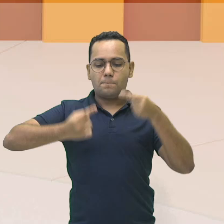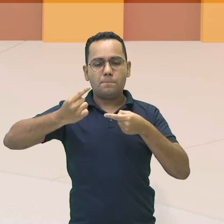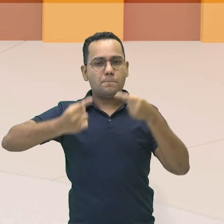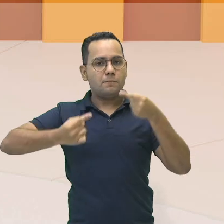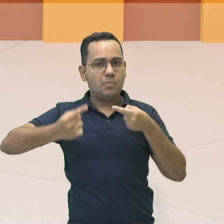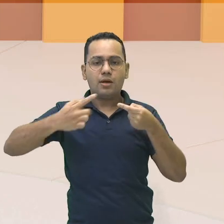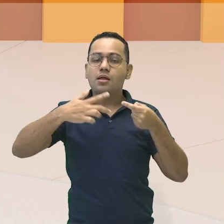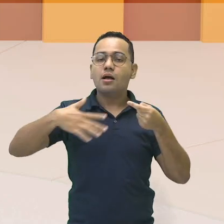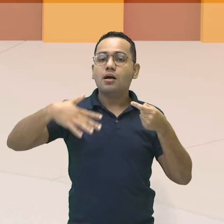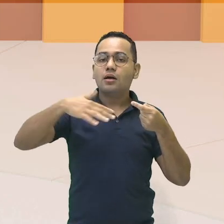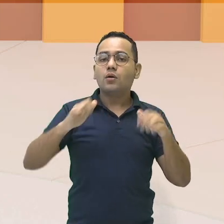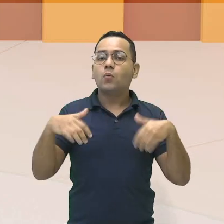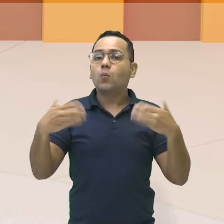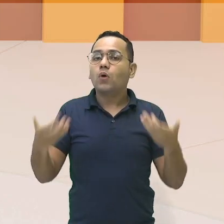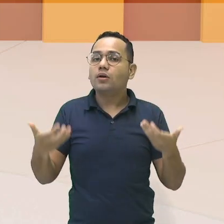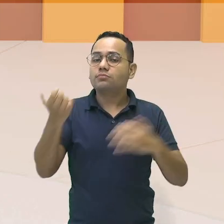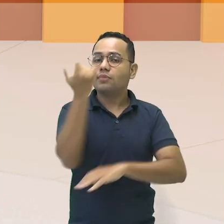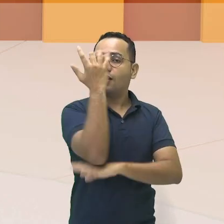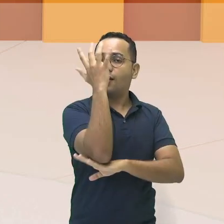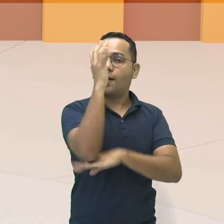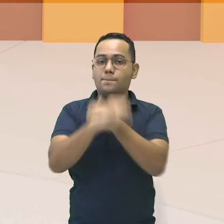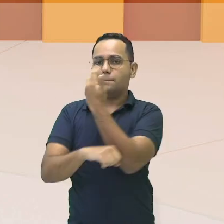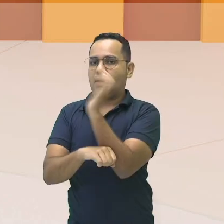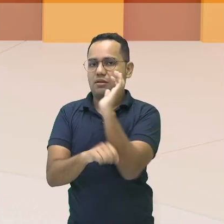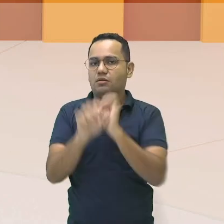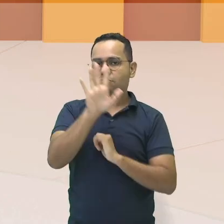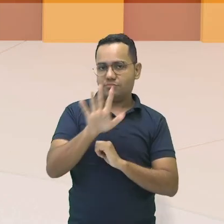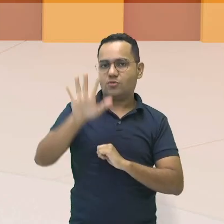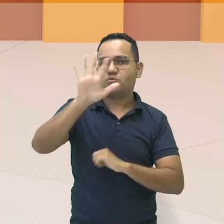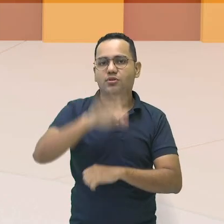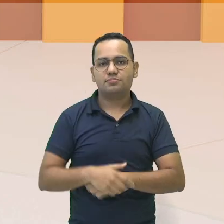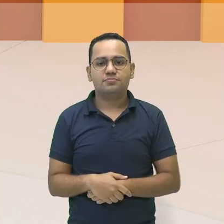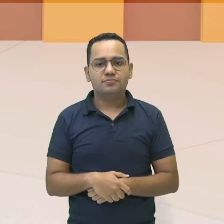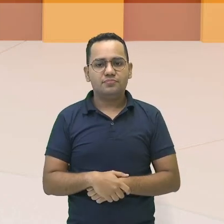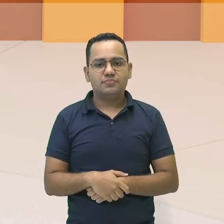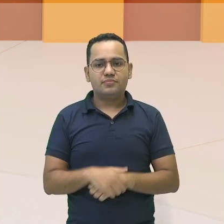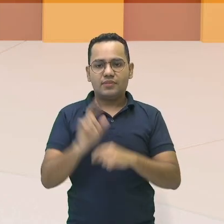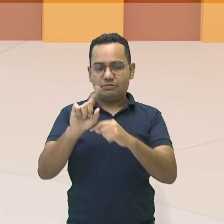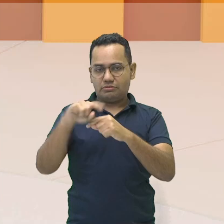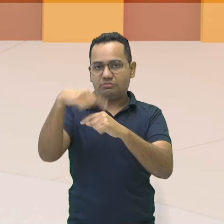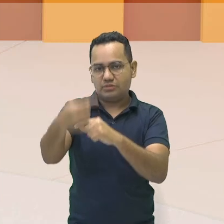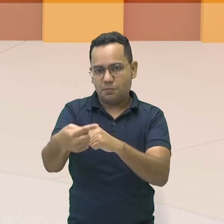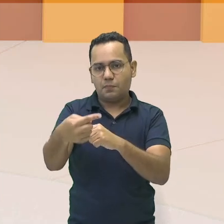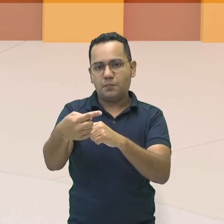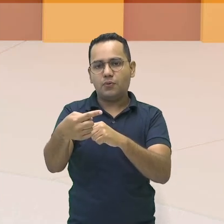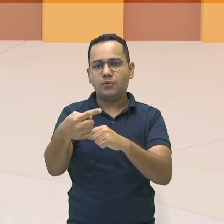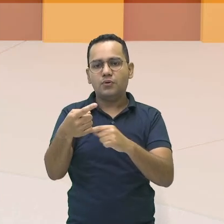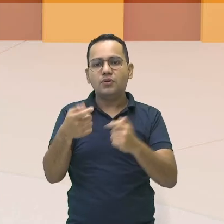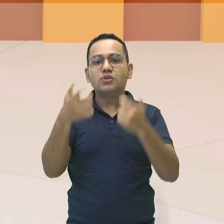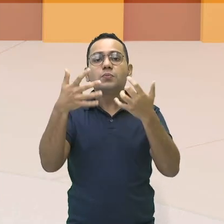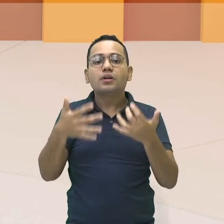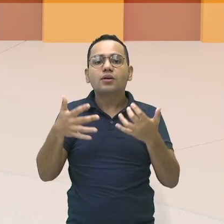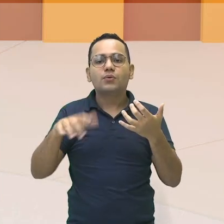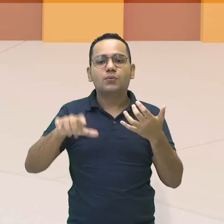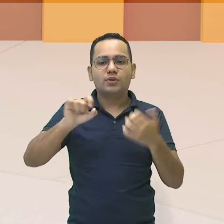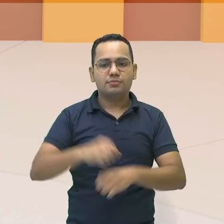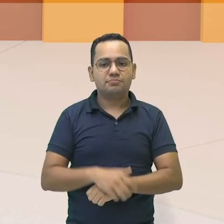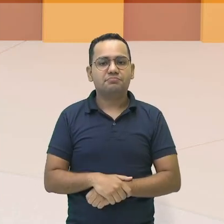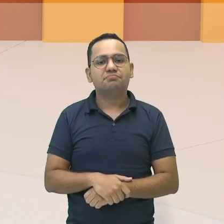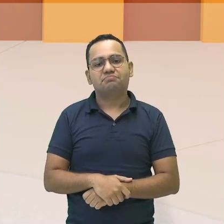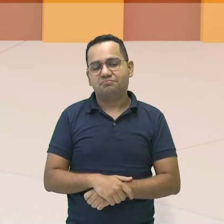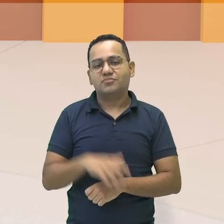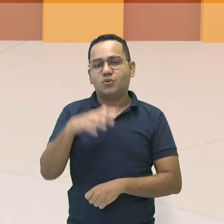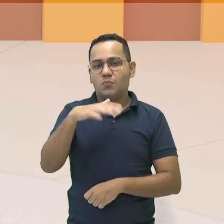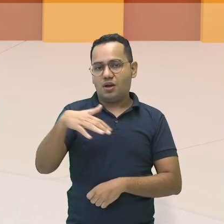referente às questões ambientais de uma forma geral e, posteriormente, o debate referente à questão do desenvolvimento